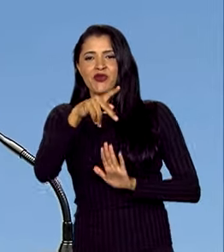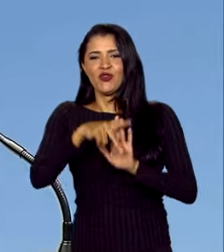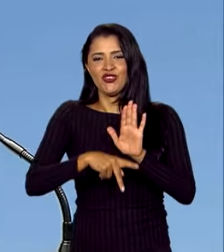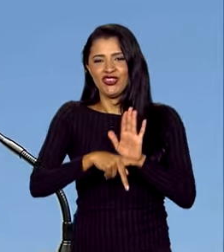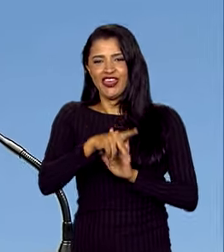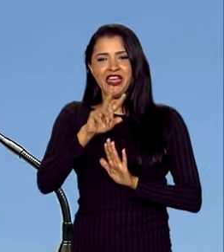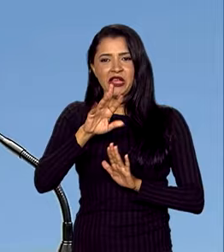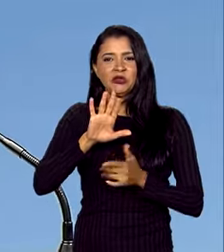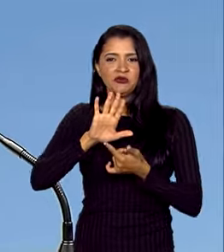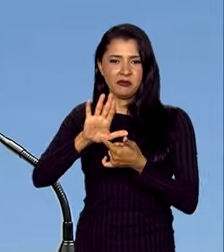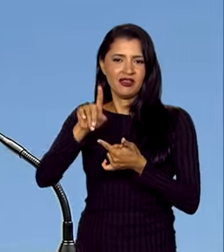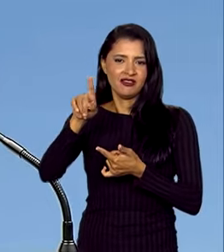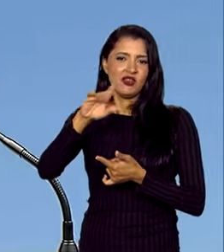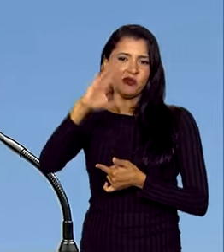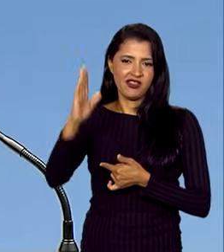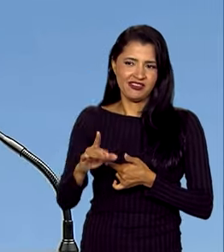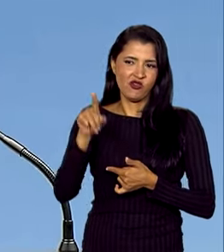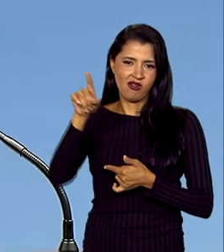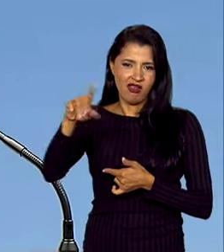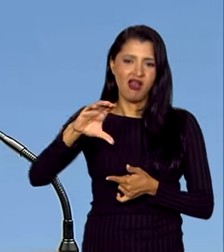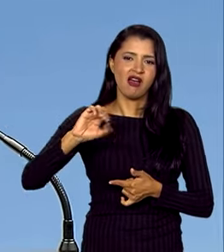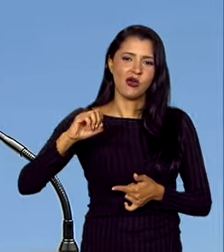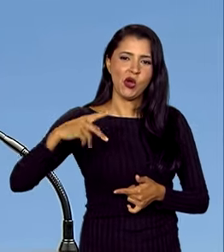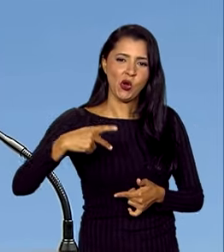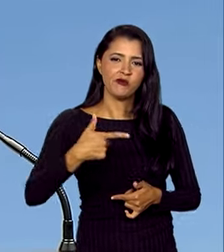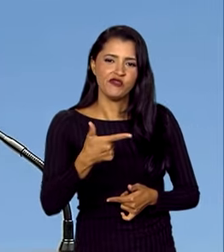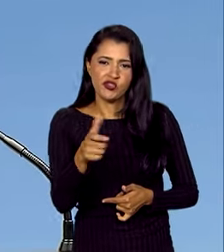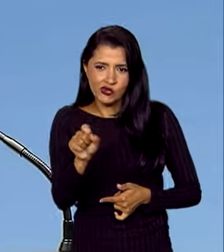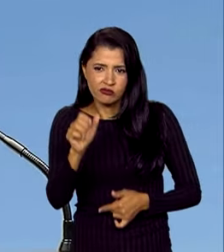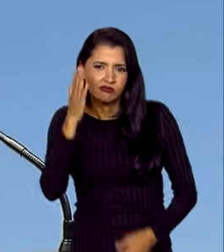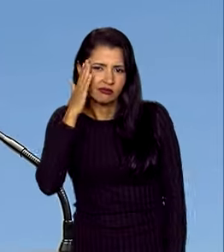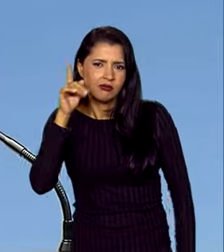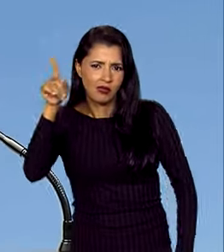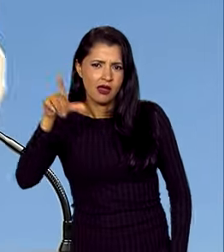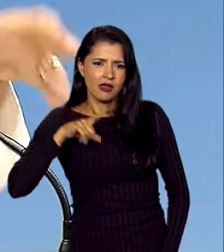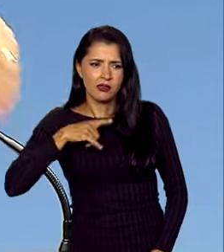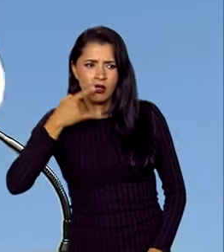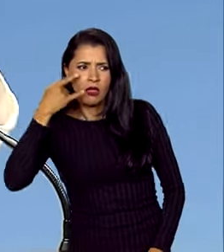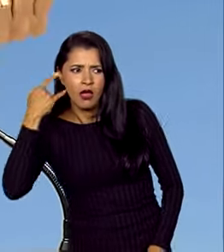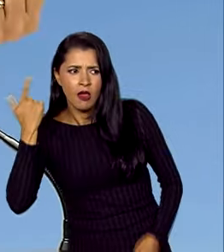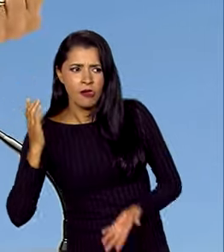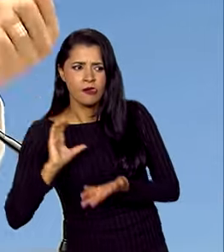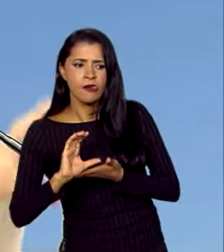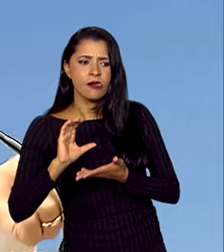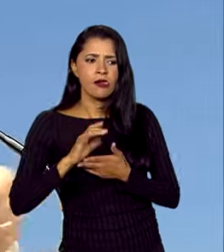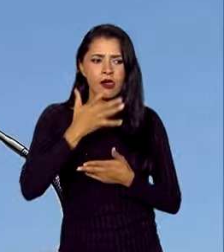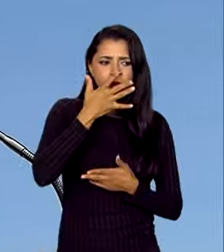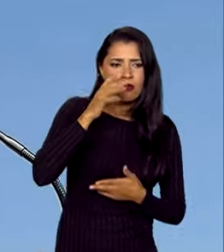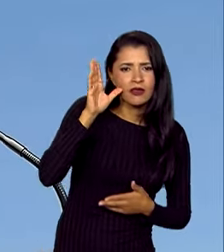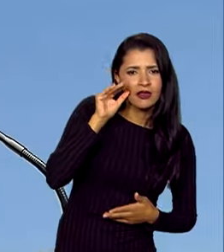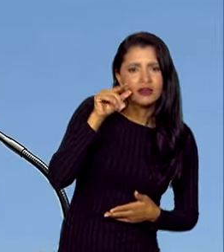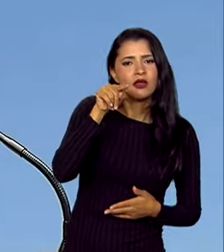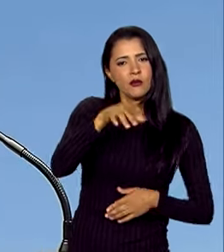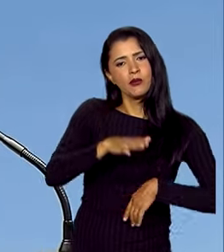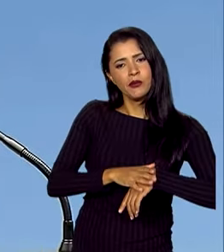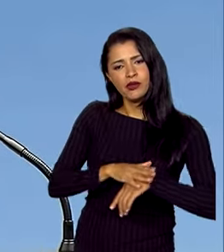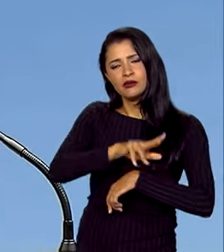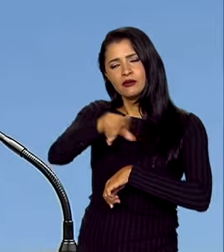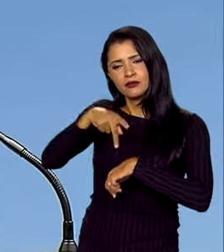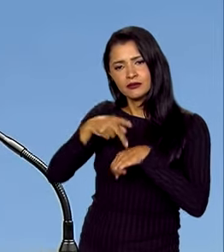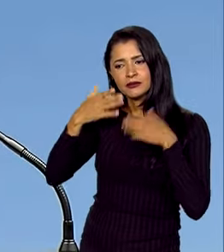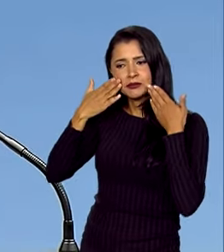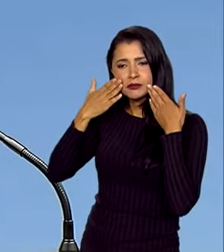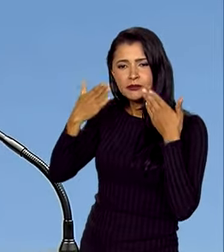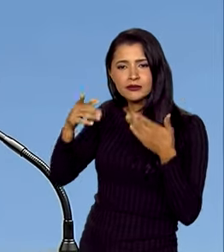estar apresentando. A gente sabe que na COP tem muitos investidores, é um momento também para os países apresentarem